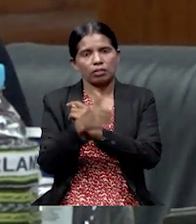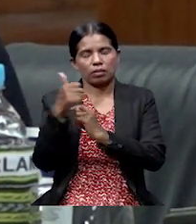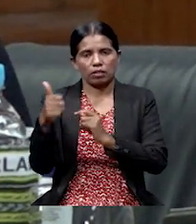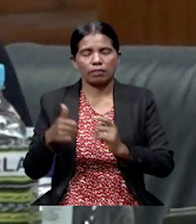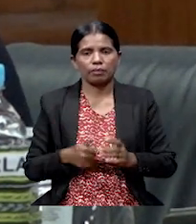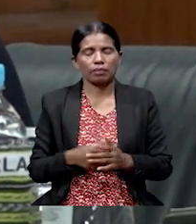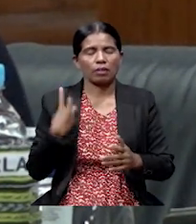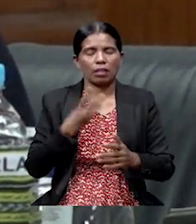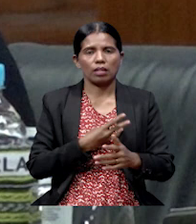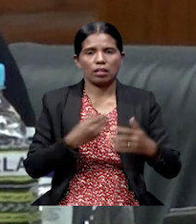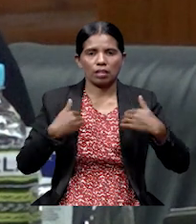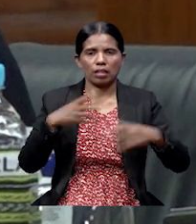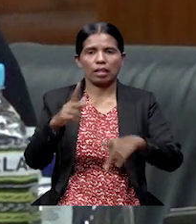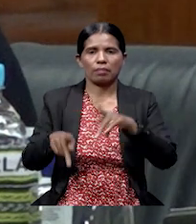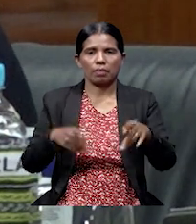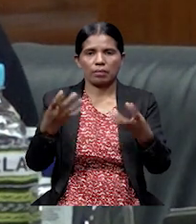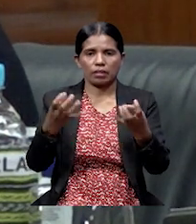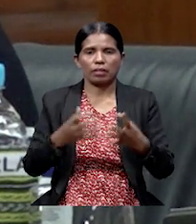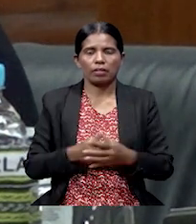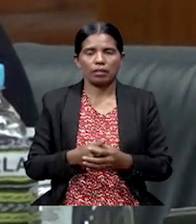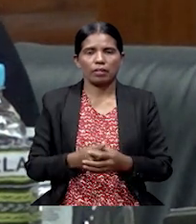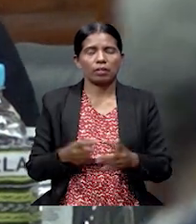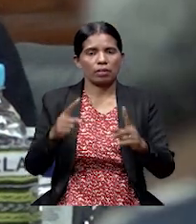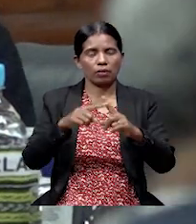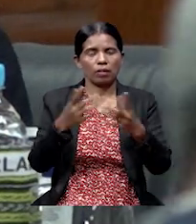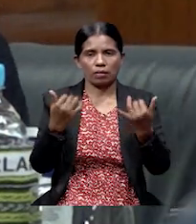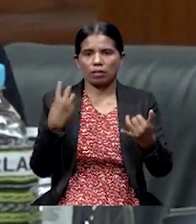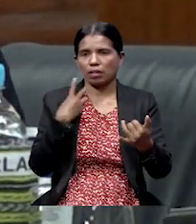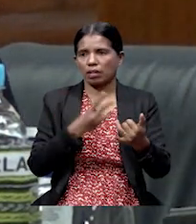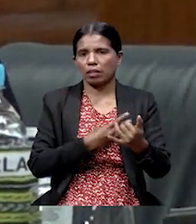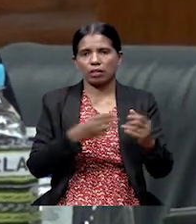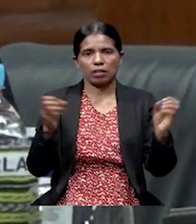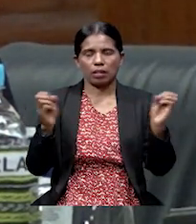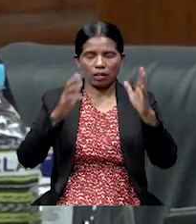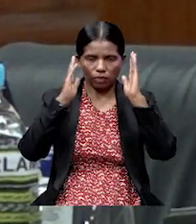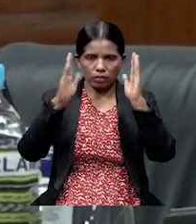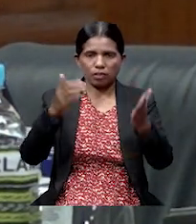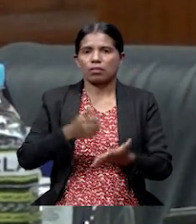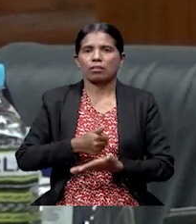E tem a comunidade Barak, e tô agora e tem tá a atenção nós. E